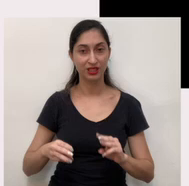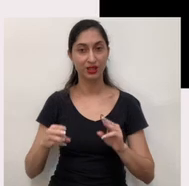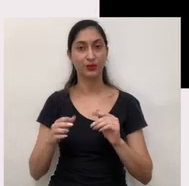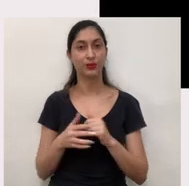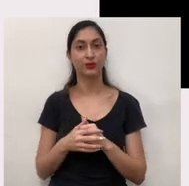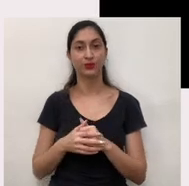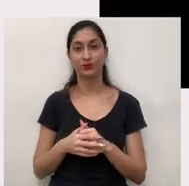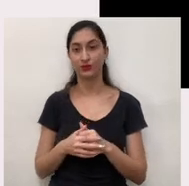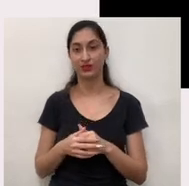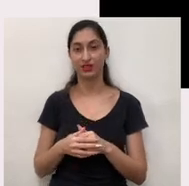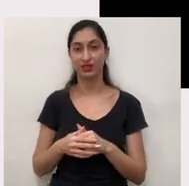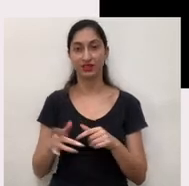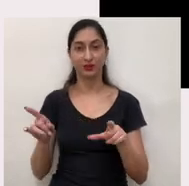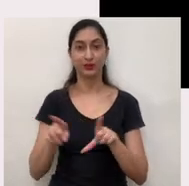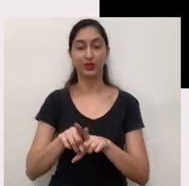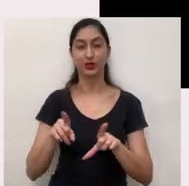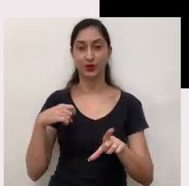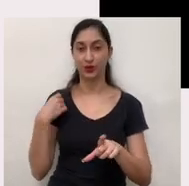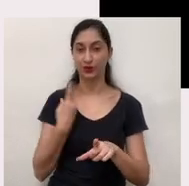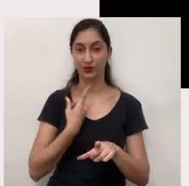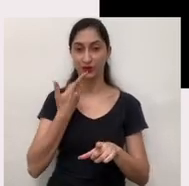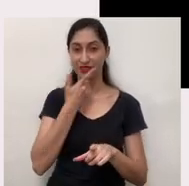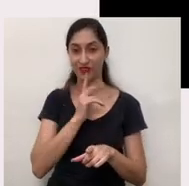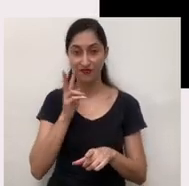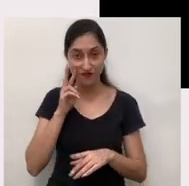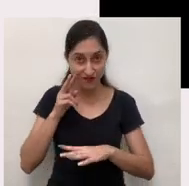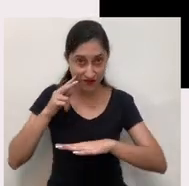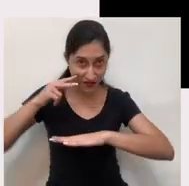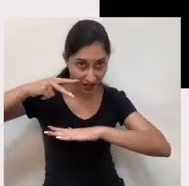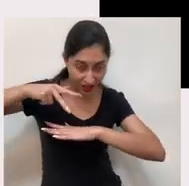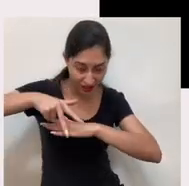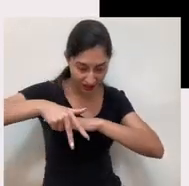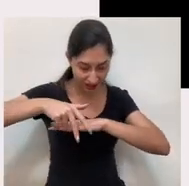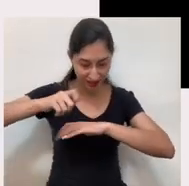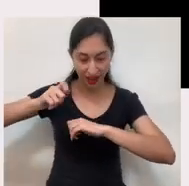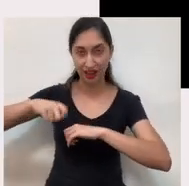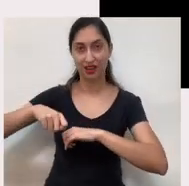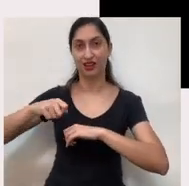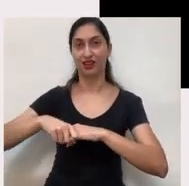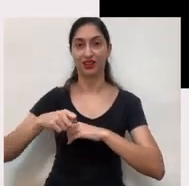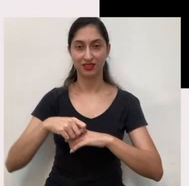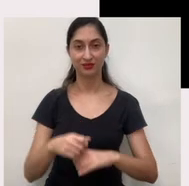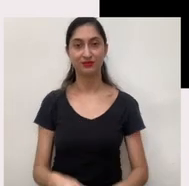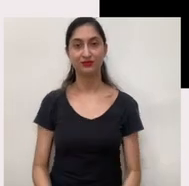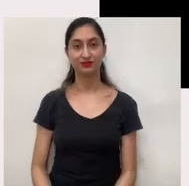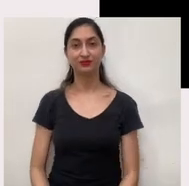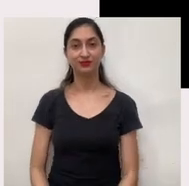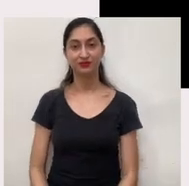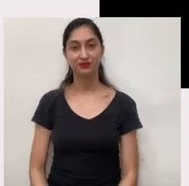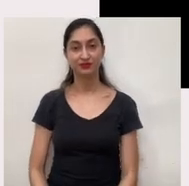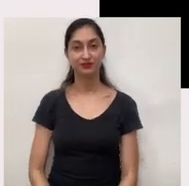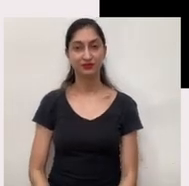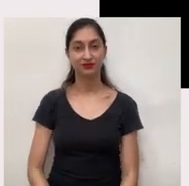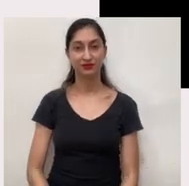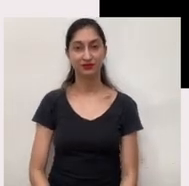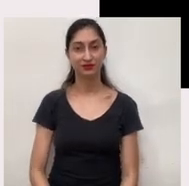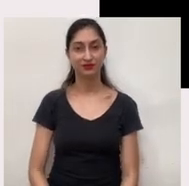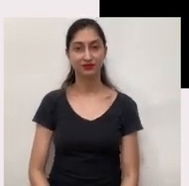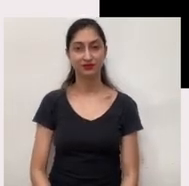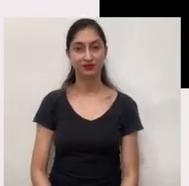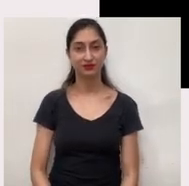de cima do restaurante, né, onde você fica no mesmo nível das imagens, uma escrita